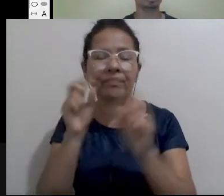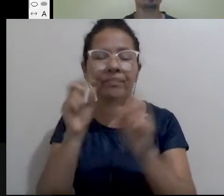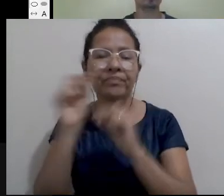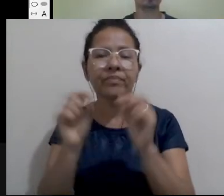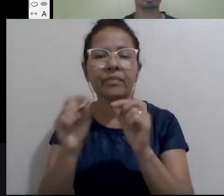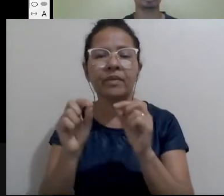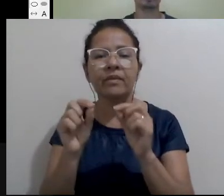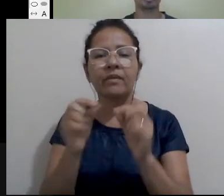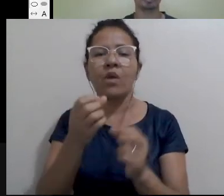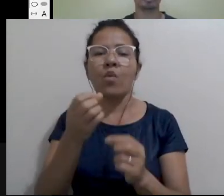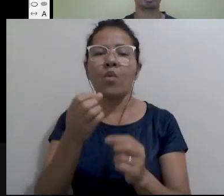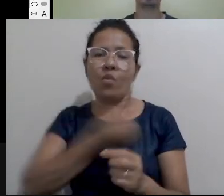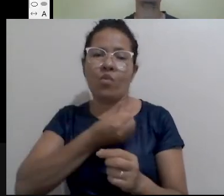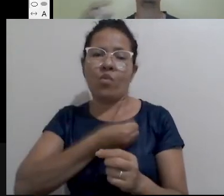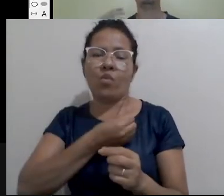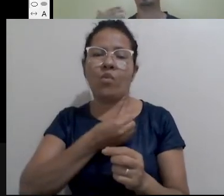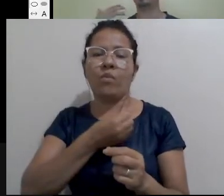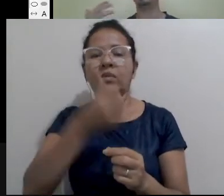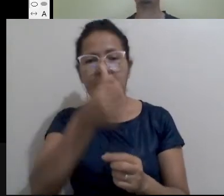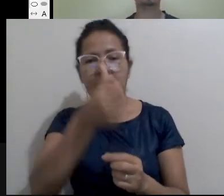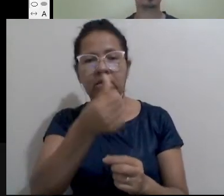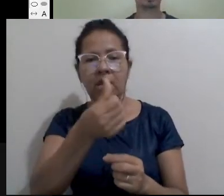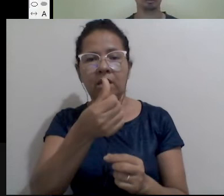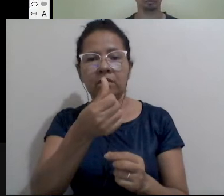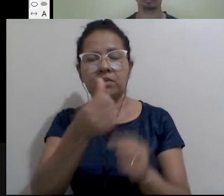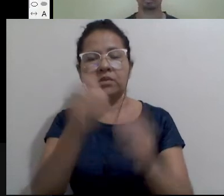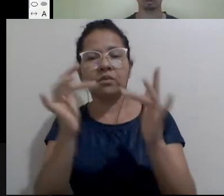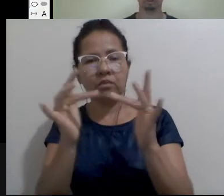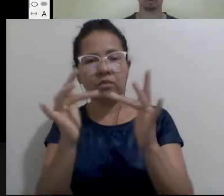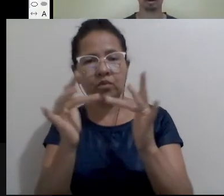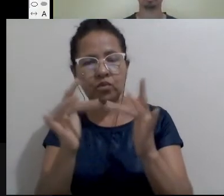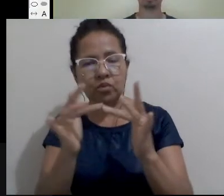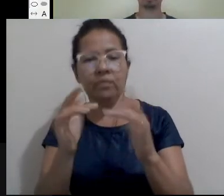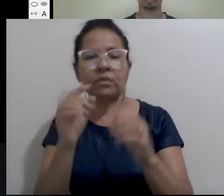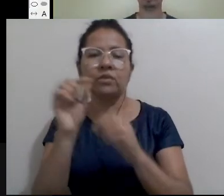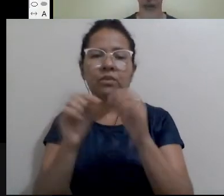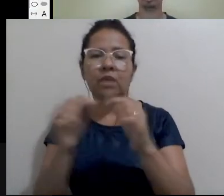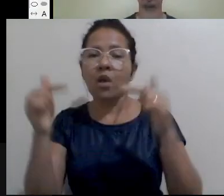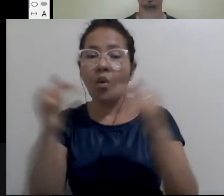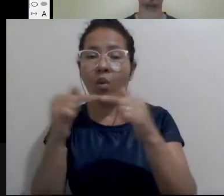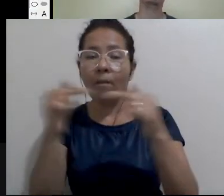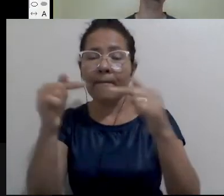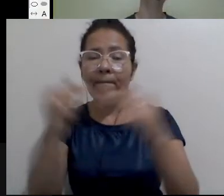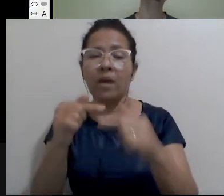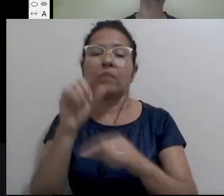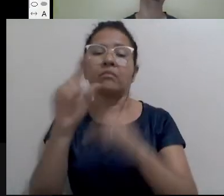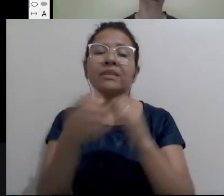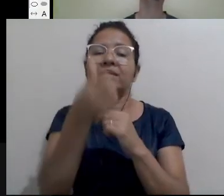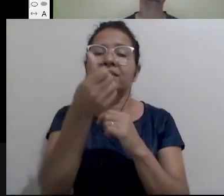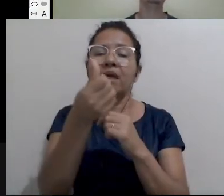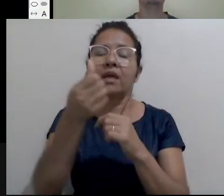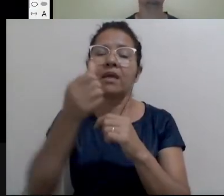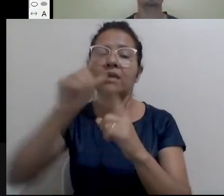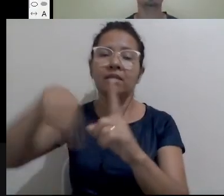observou que a gente tem um número de coordenação 6, ou seja, a gente tem que combinar 6 orbitais atômicos do cobalto, tá? Do CO3+, para